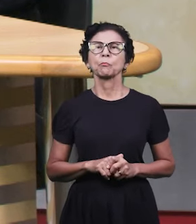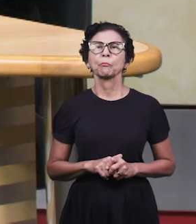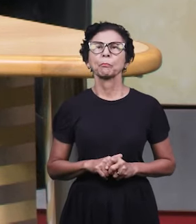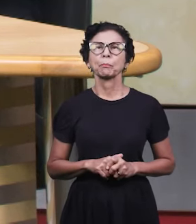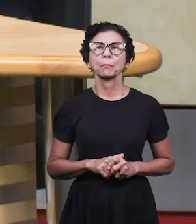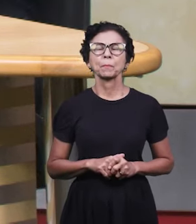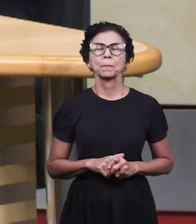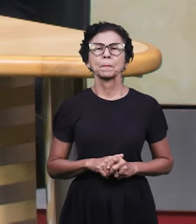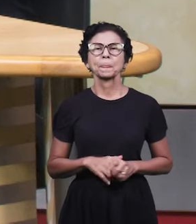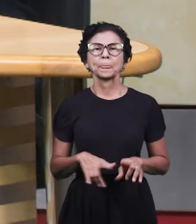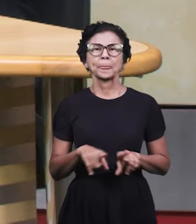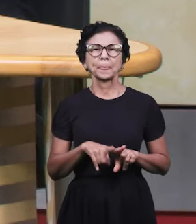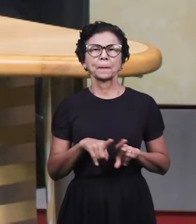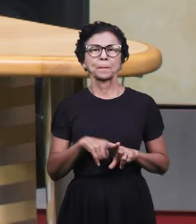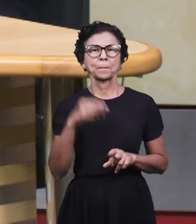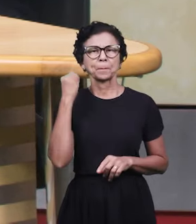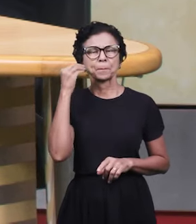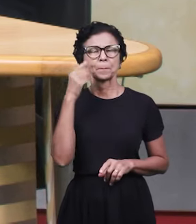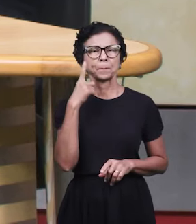Muito interessante, um